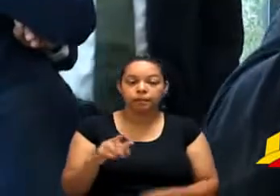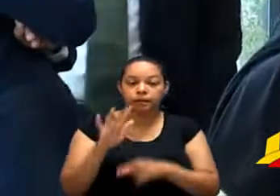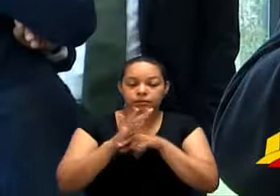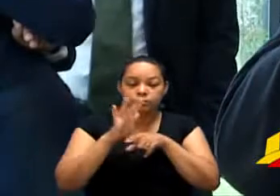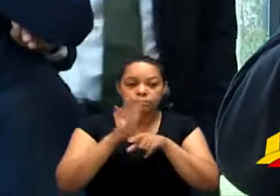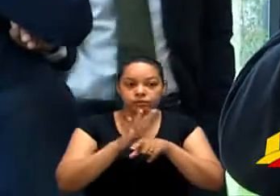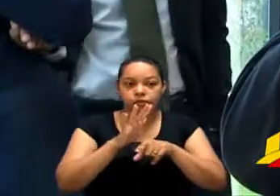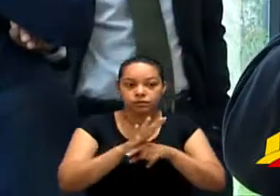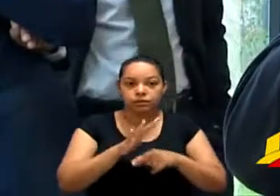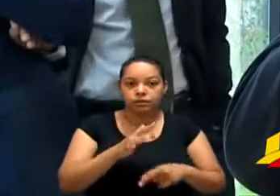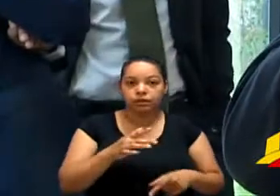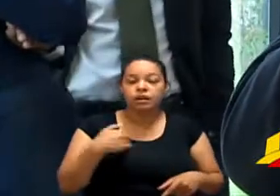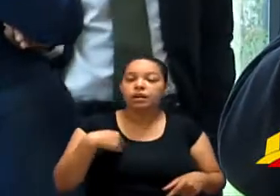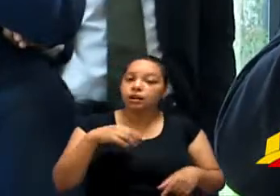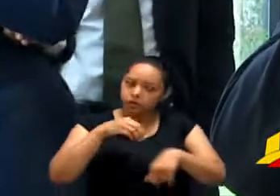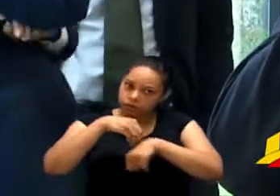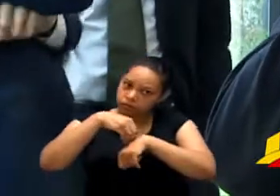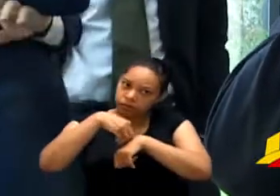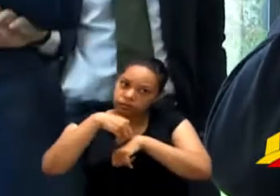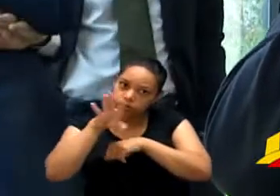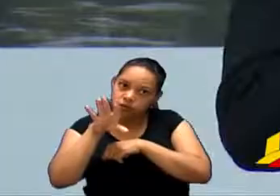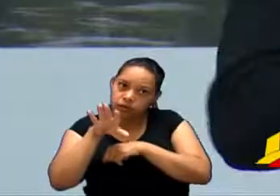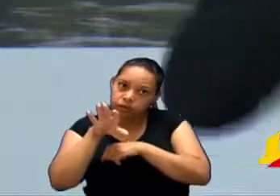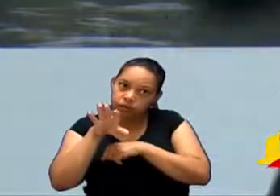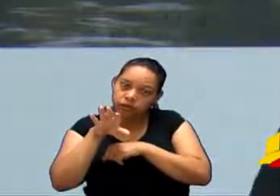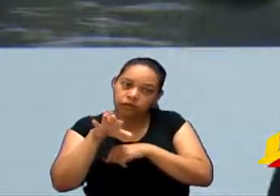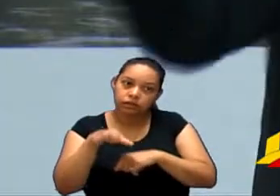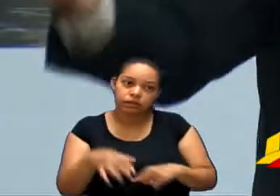eu dou até uma sugestão